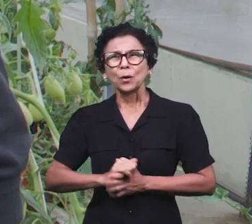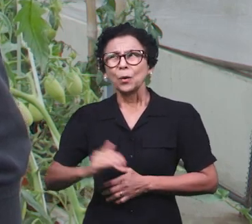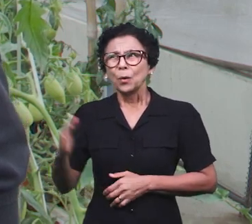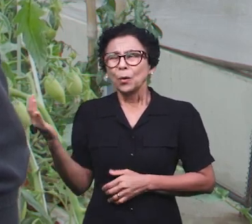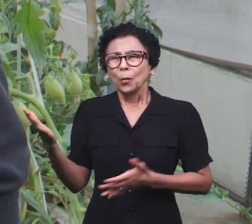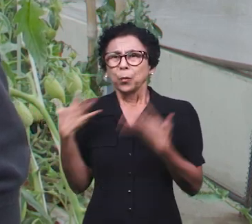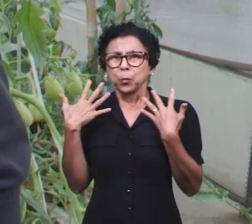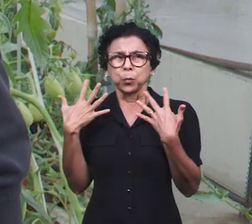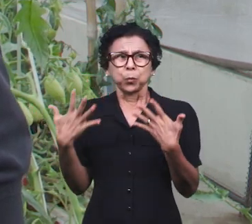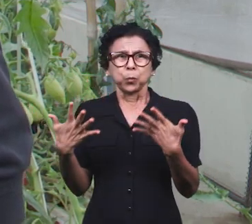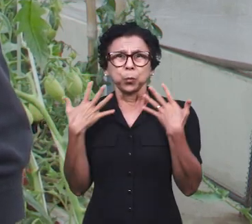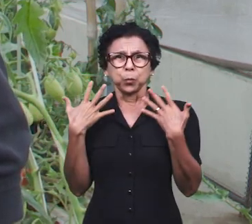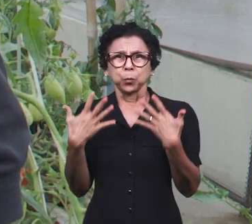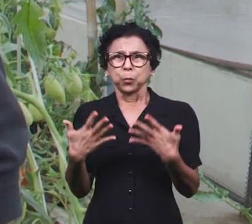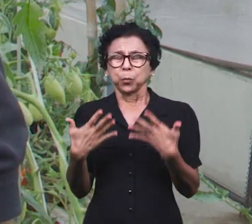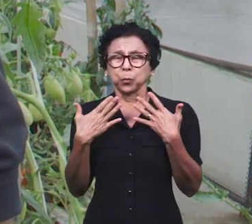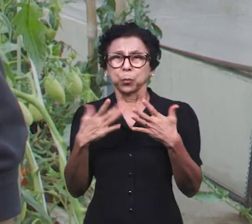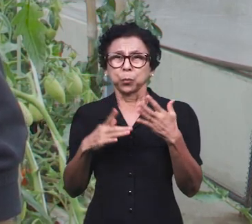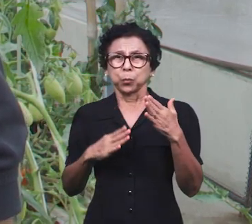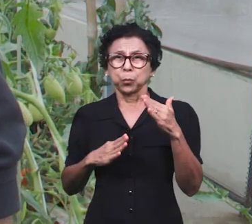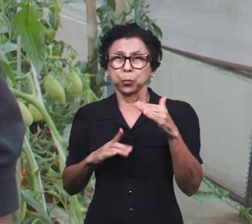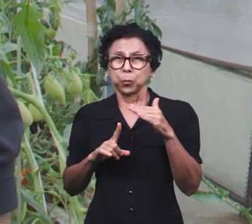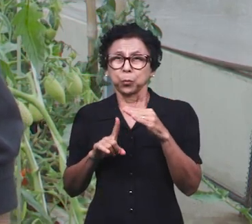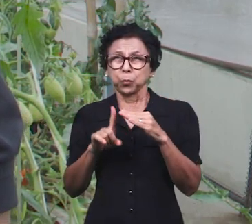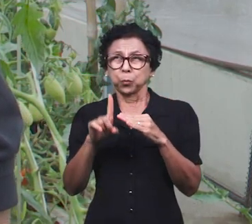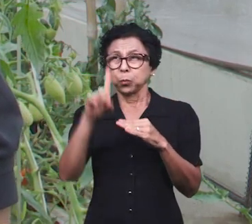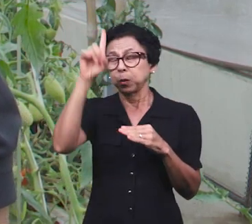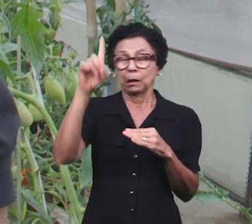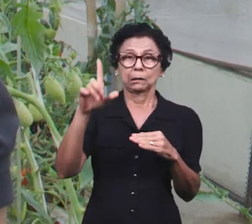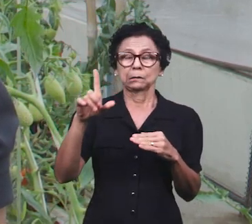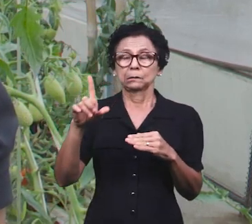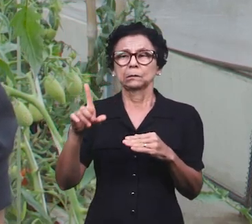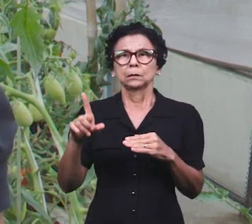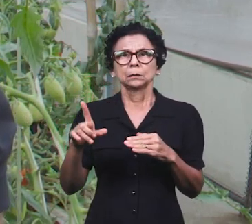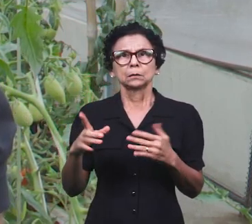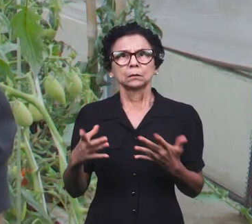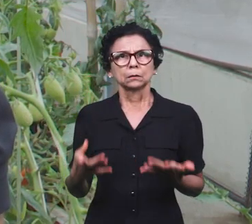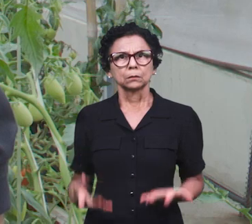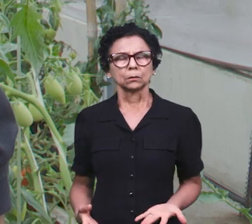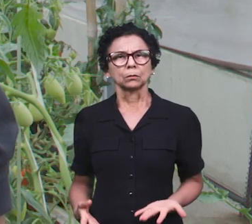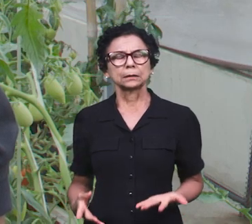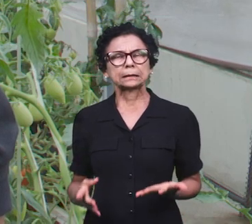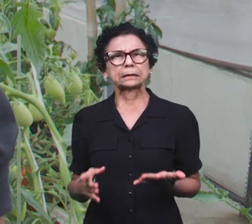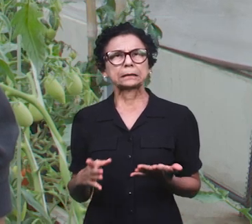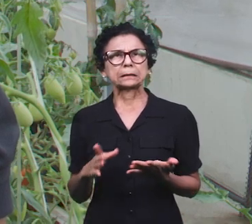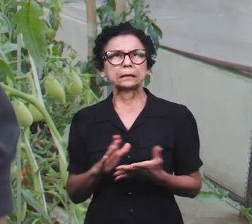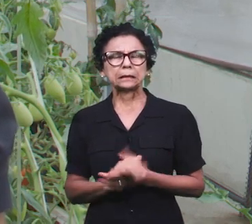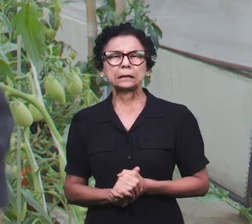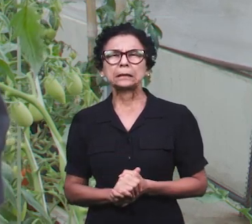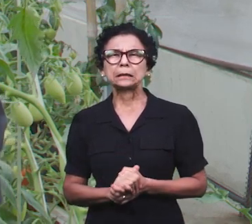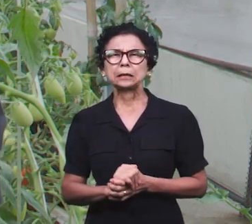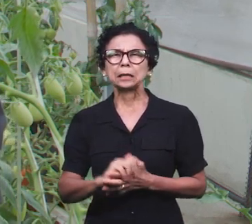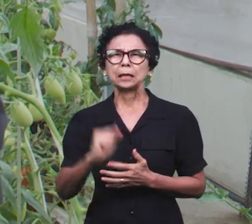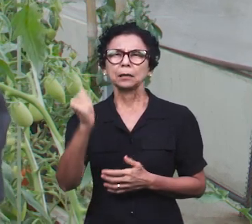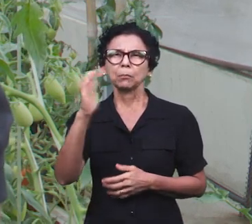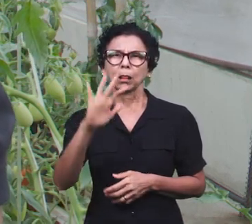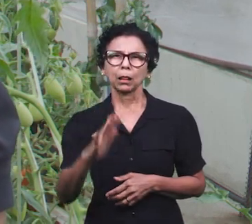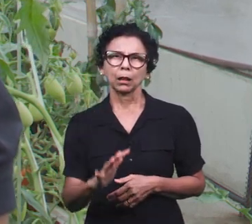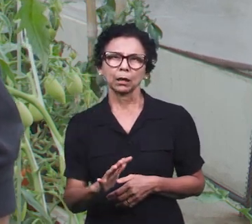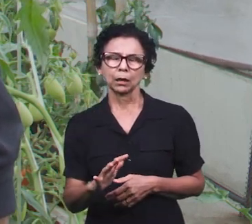média para aquele período. Então, foi um ano que, inclusive, a gente teve uma baixa produção,